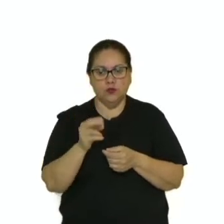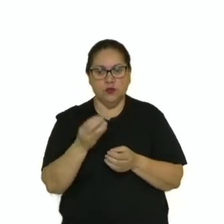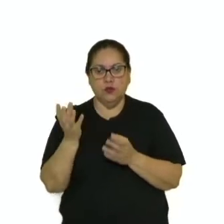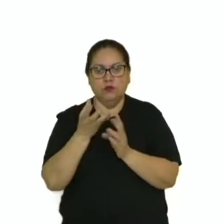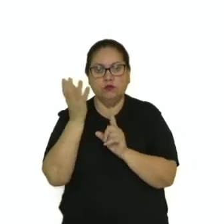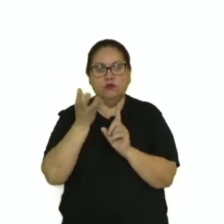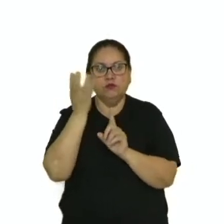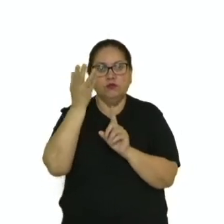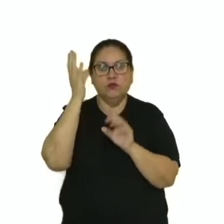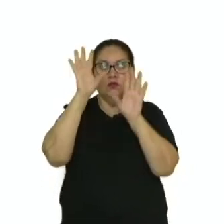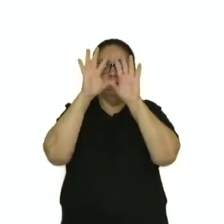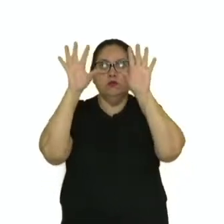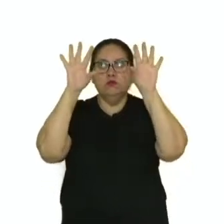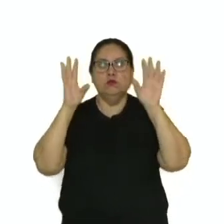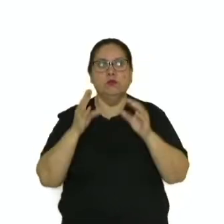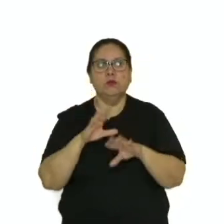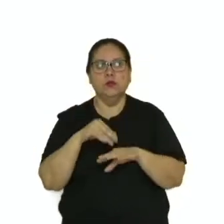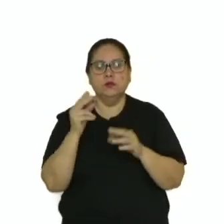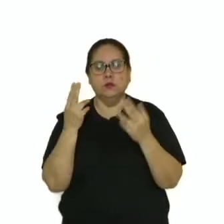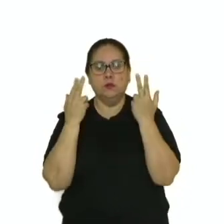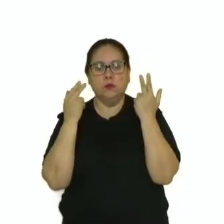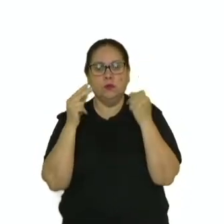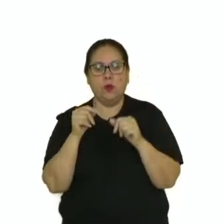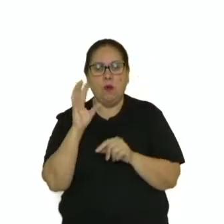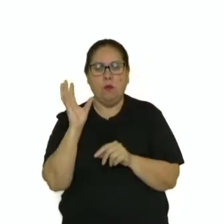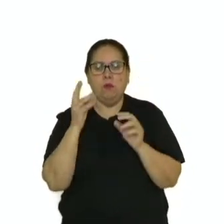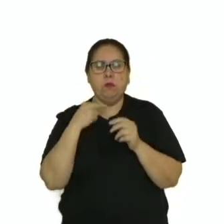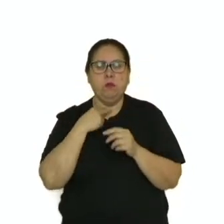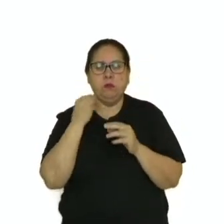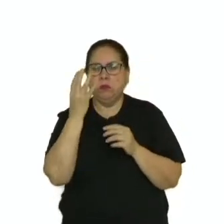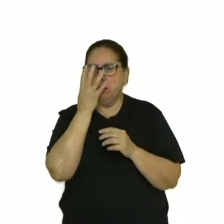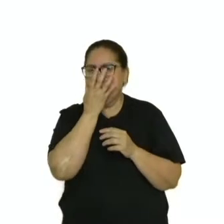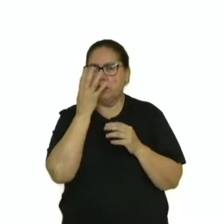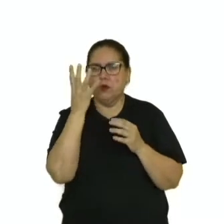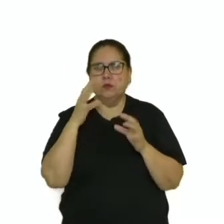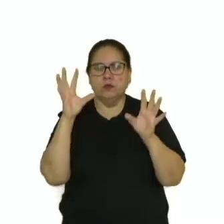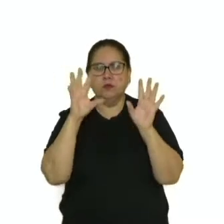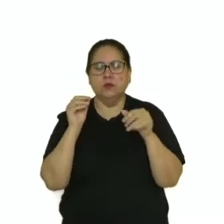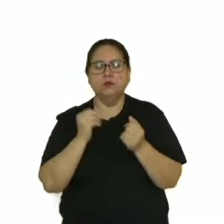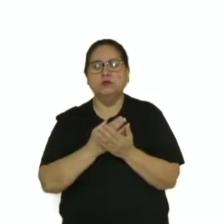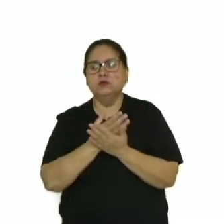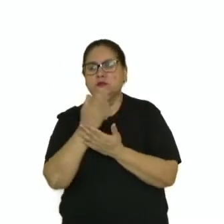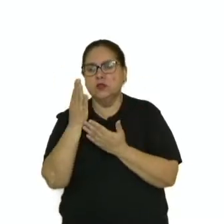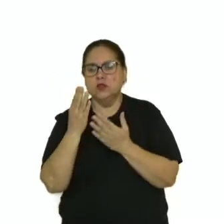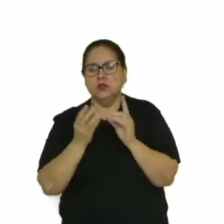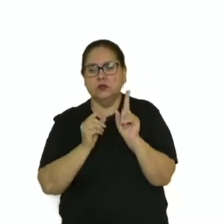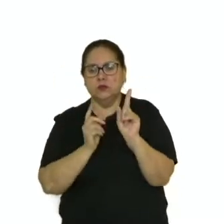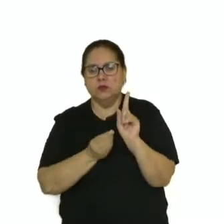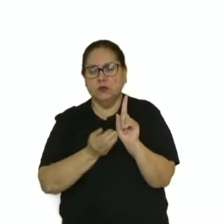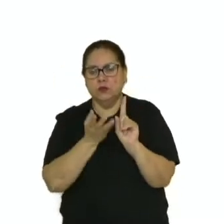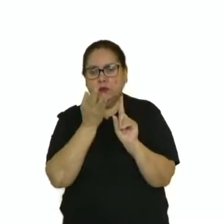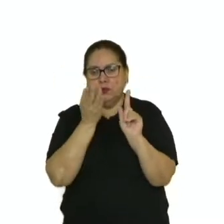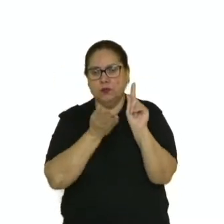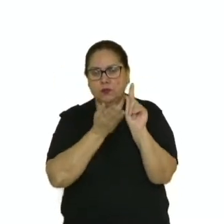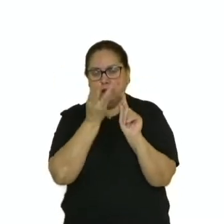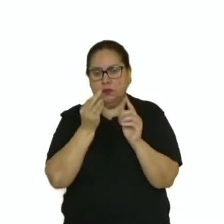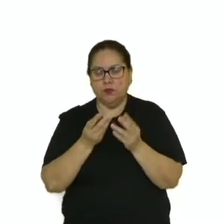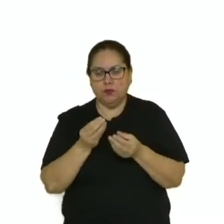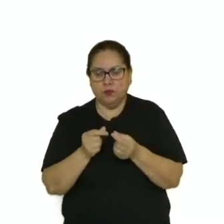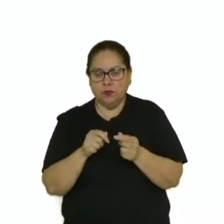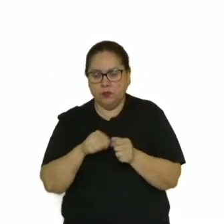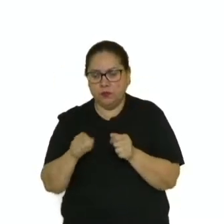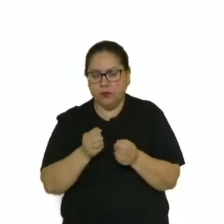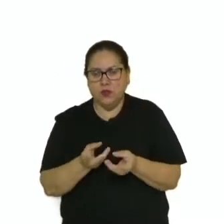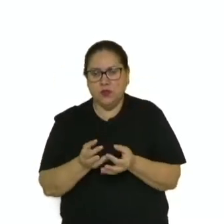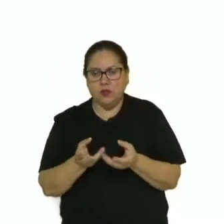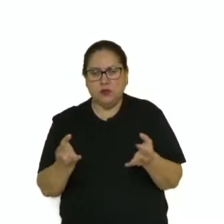dióxido de enxofre, um dos mais comuns poluentes atmosféricos. As principais fontes de emissão desse gás são a queimada de combustíveis fósseis